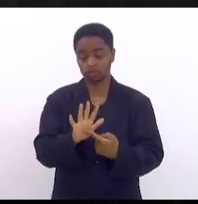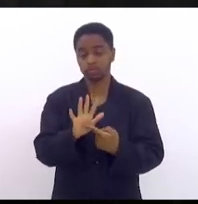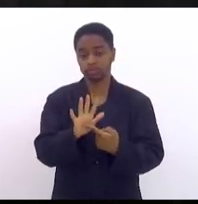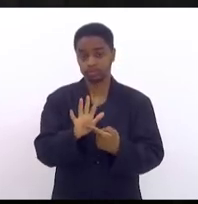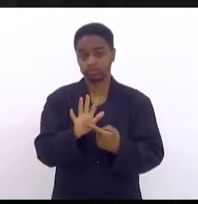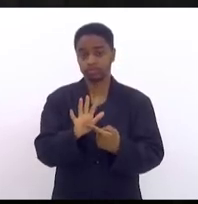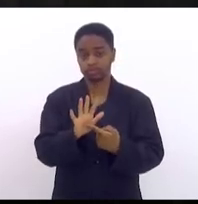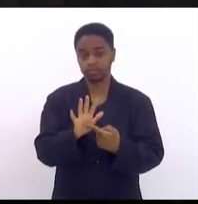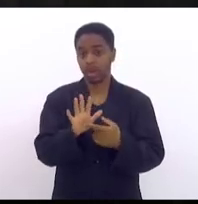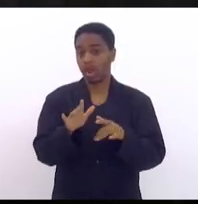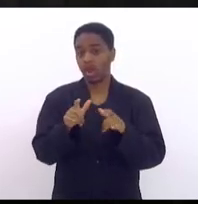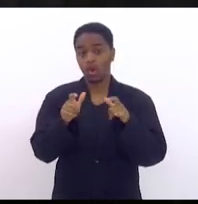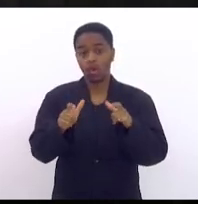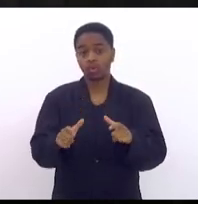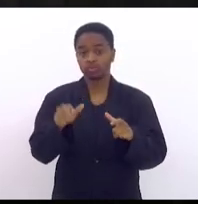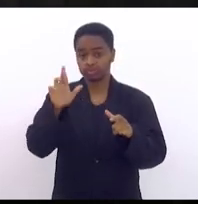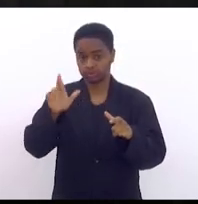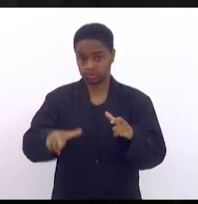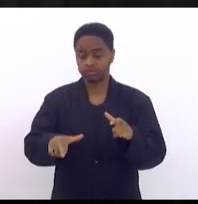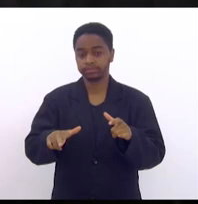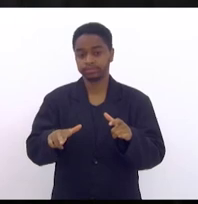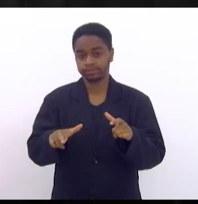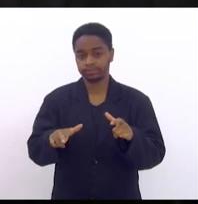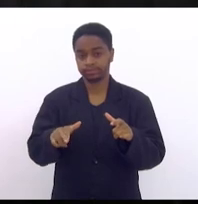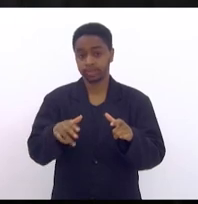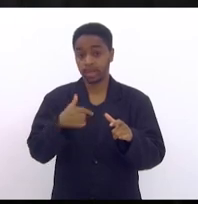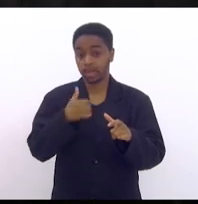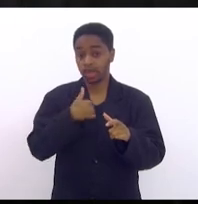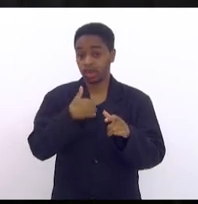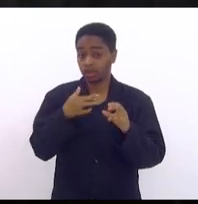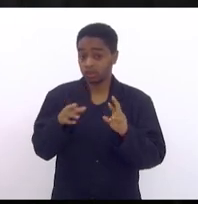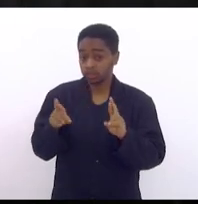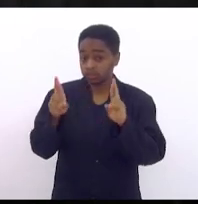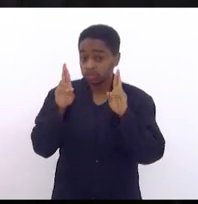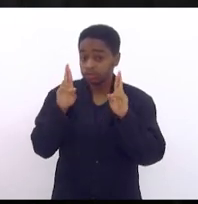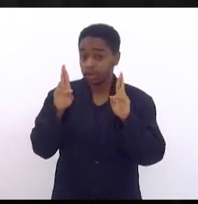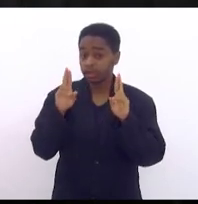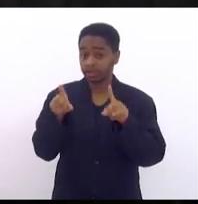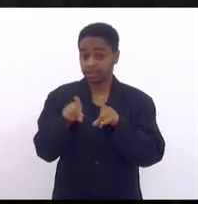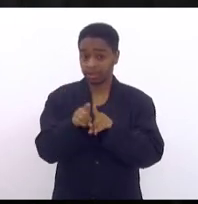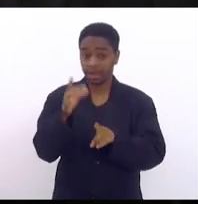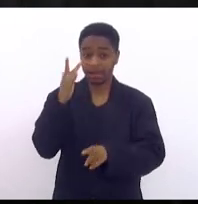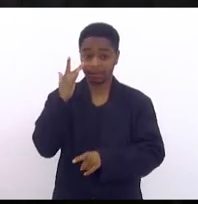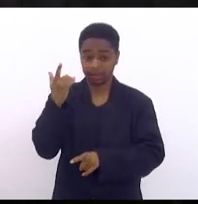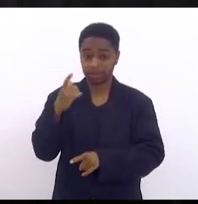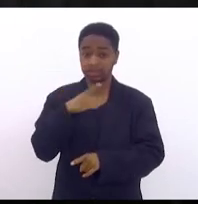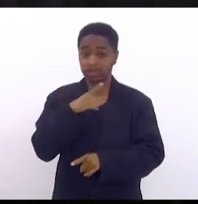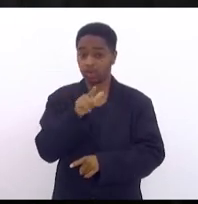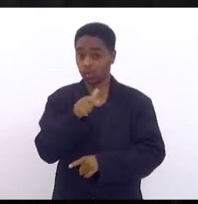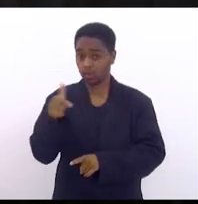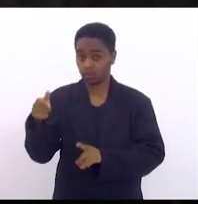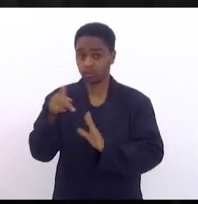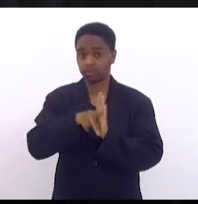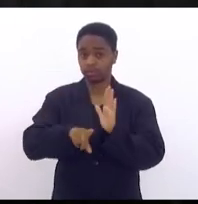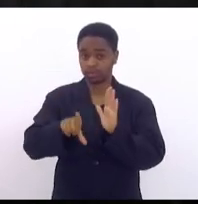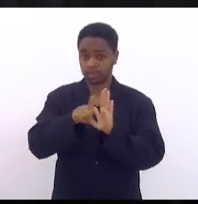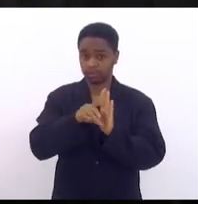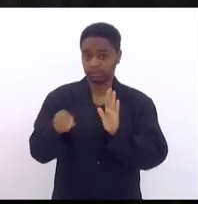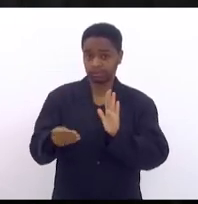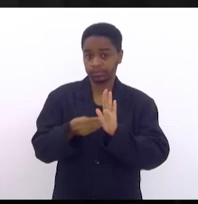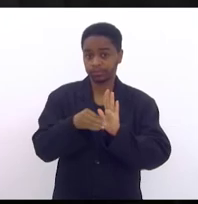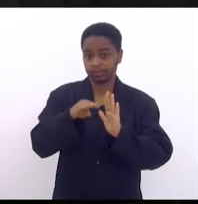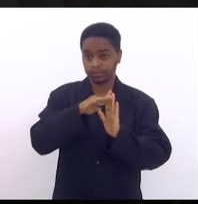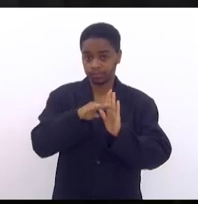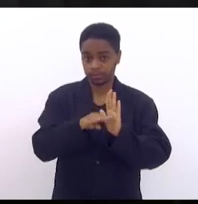aonde está a razão. Eu espero. E amanhã tem outros projetos em pauta, tem o da